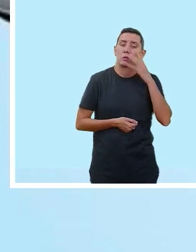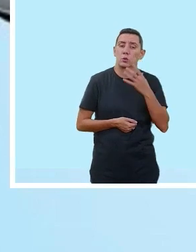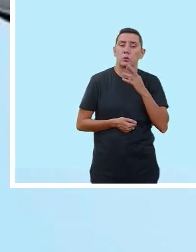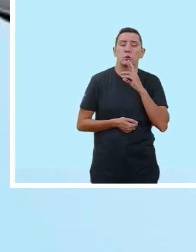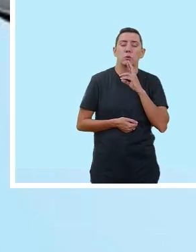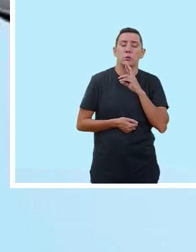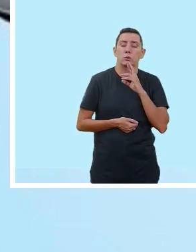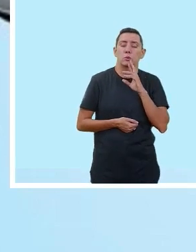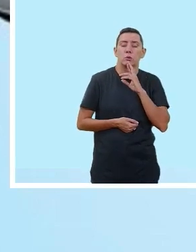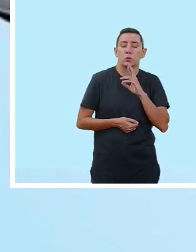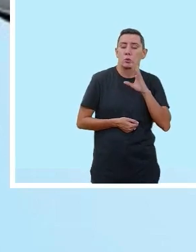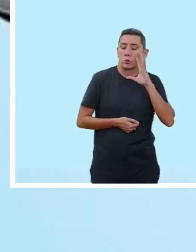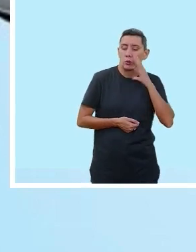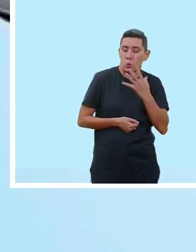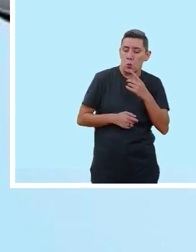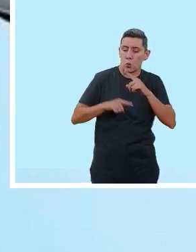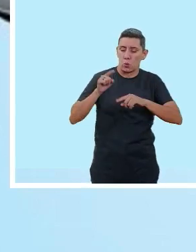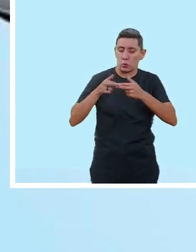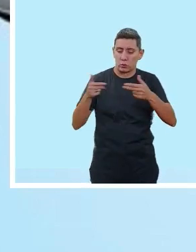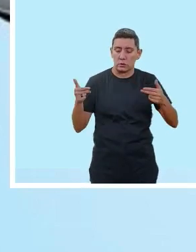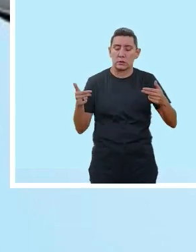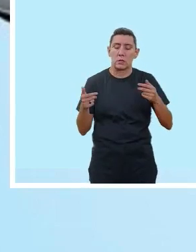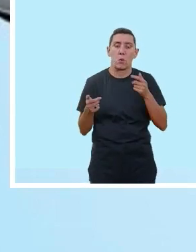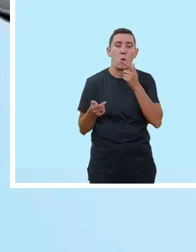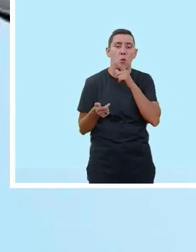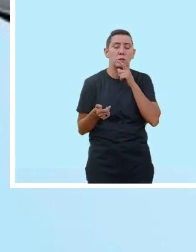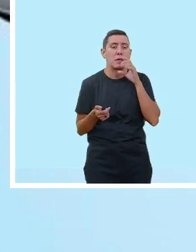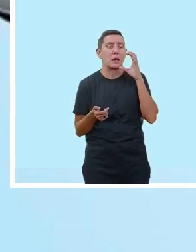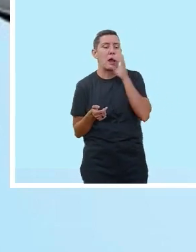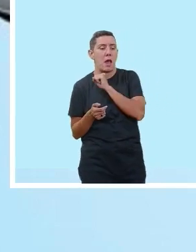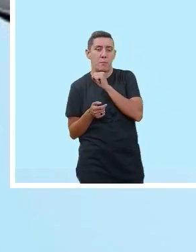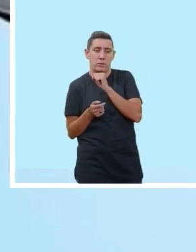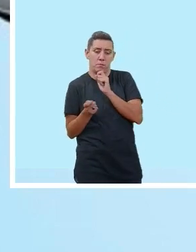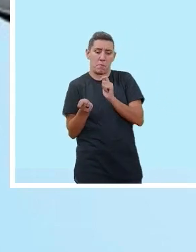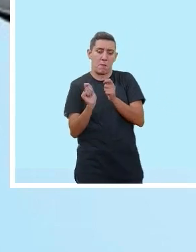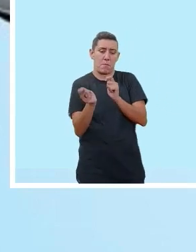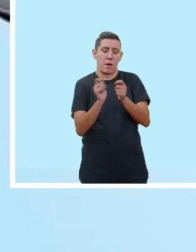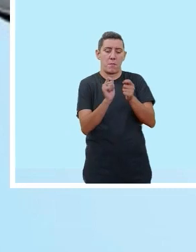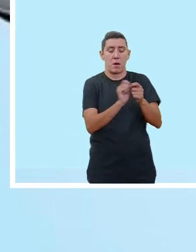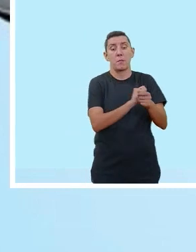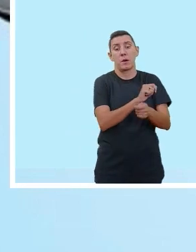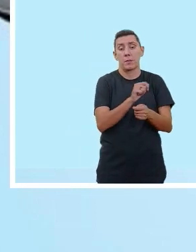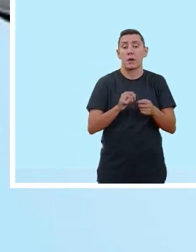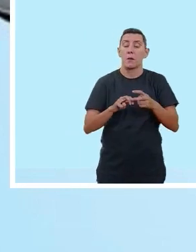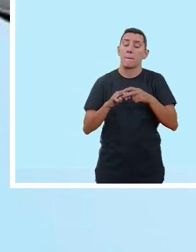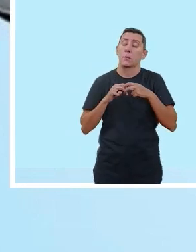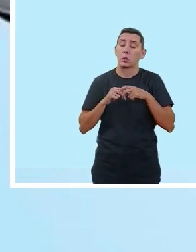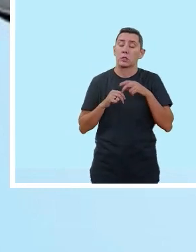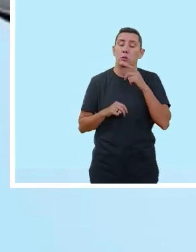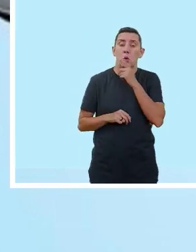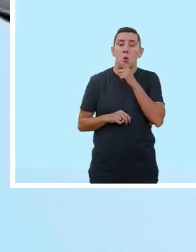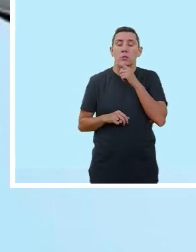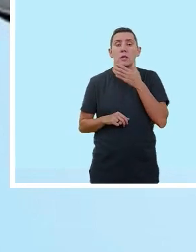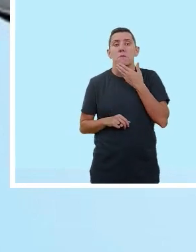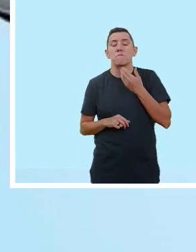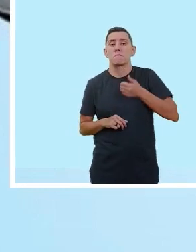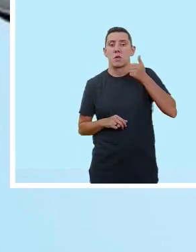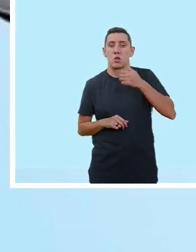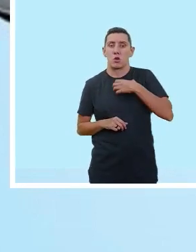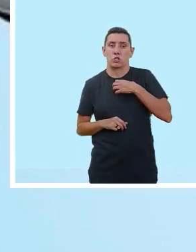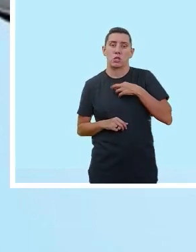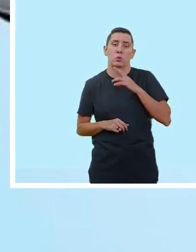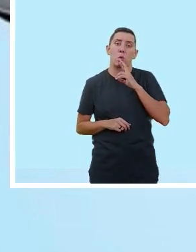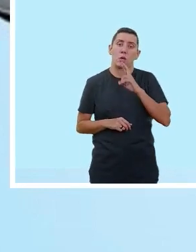que permitem uma implantação muito mais rápida, né? Então, com isso, você tem uma eficiência muito melhor, né? E você tem uma